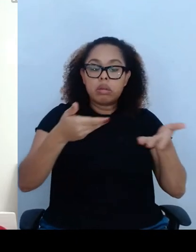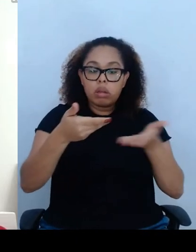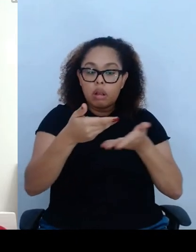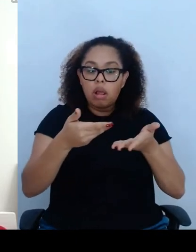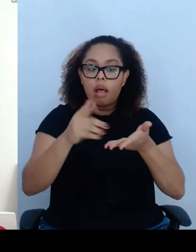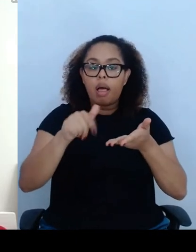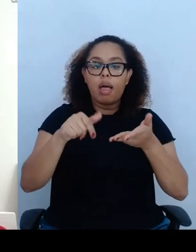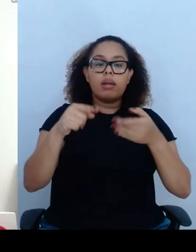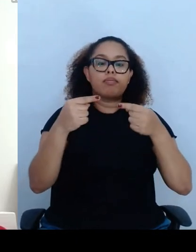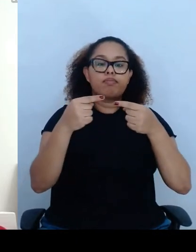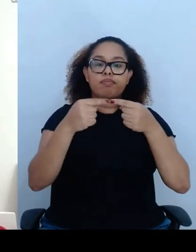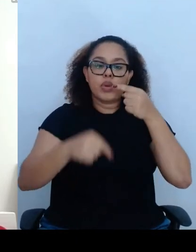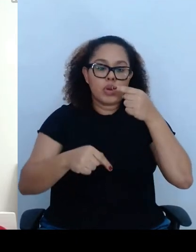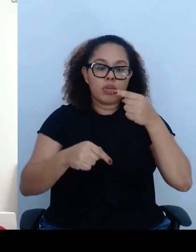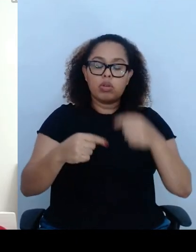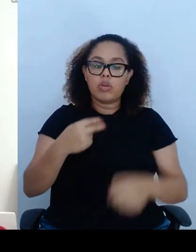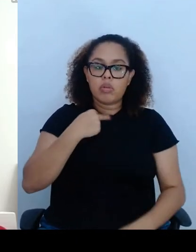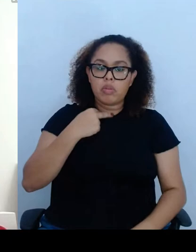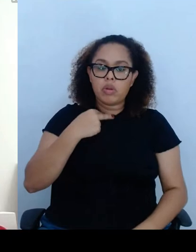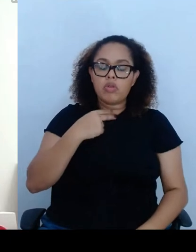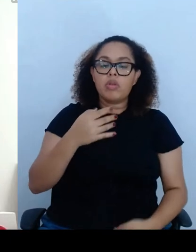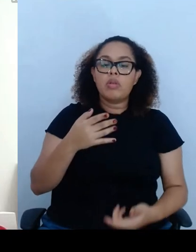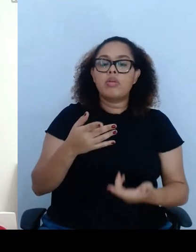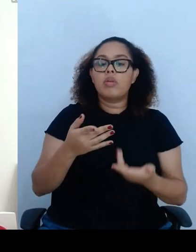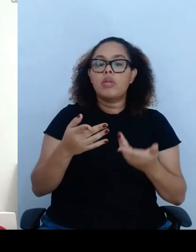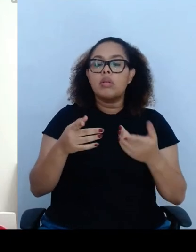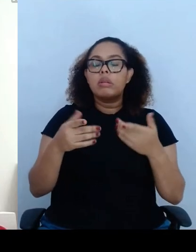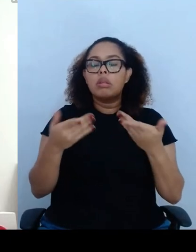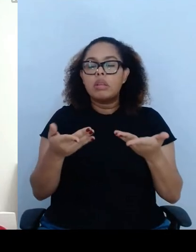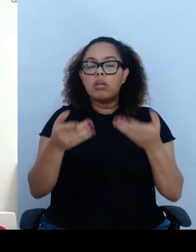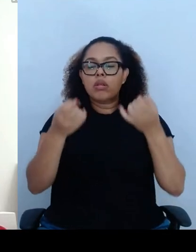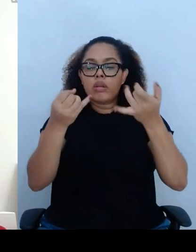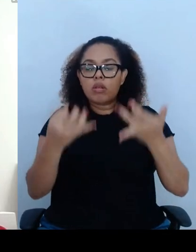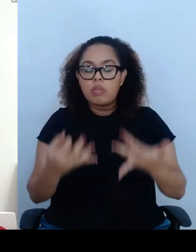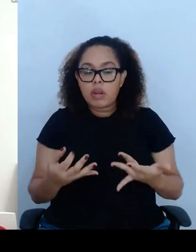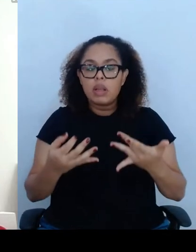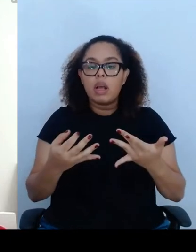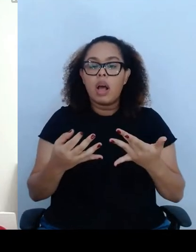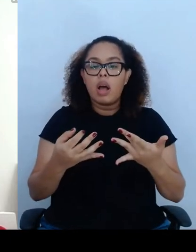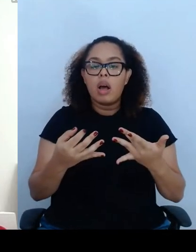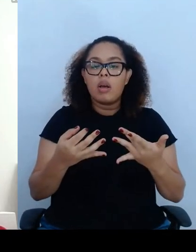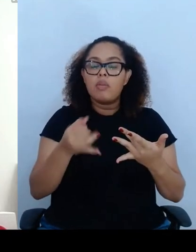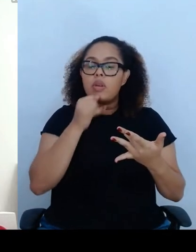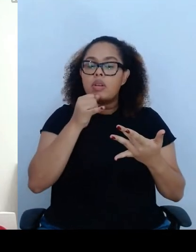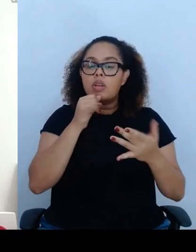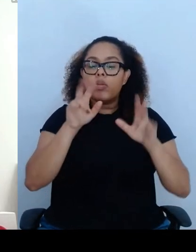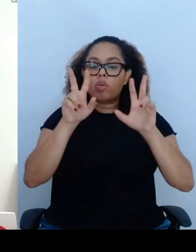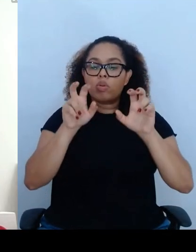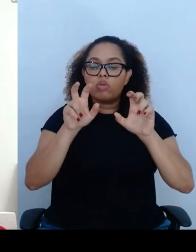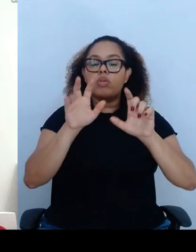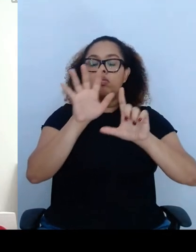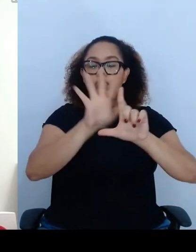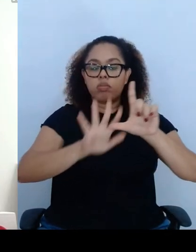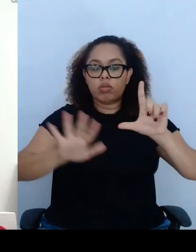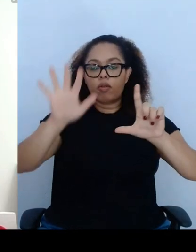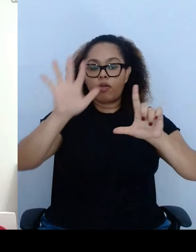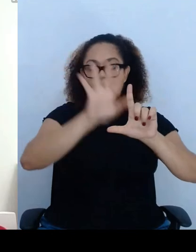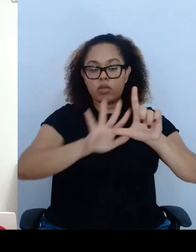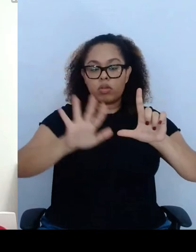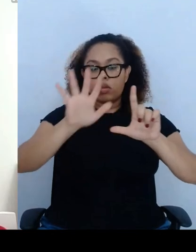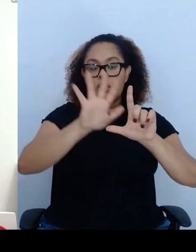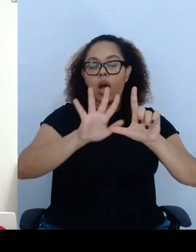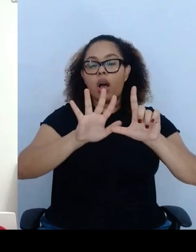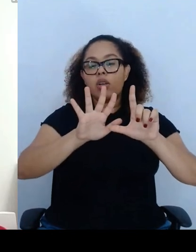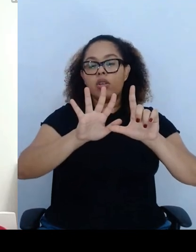complexo na época eu quero falar um pouco também sobre a circulação das imagens visuais era uma circulação